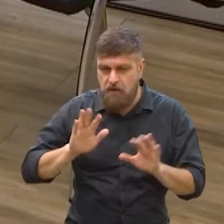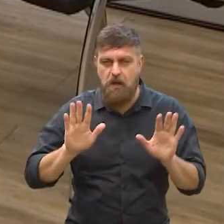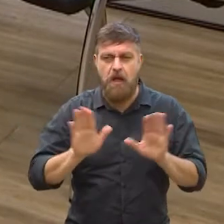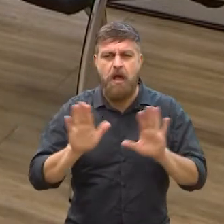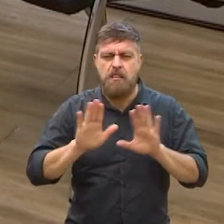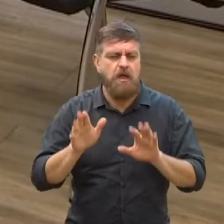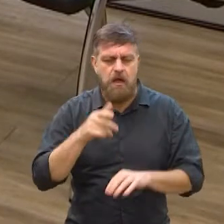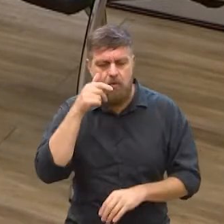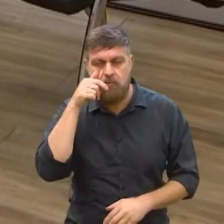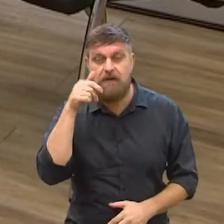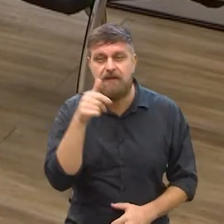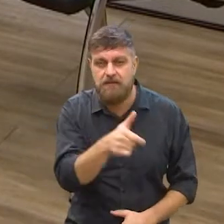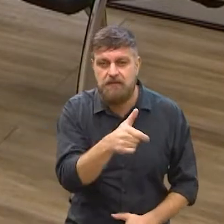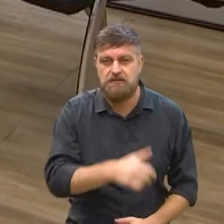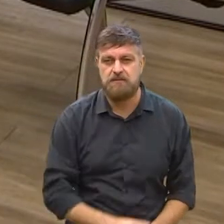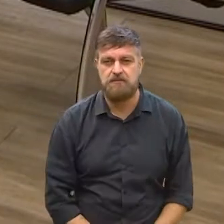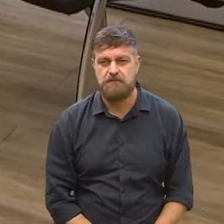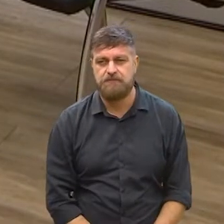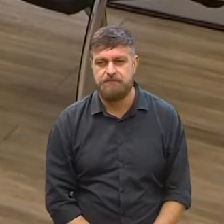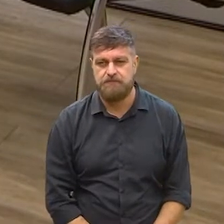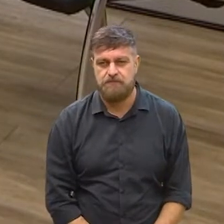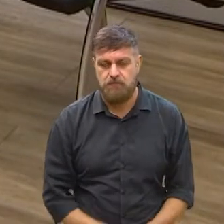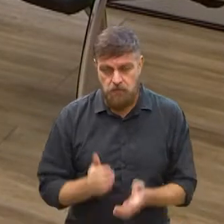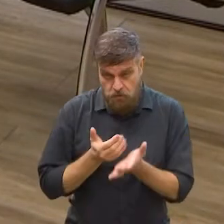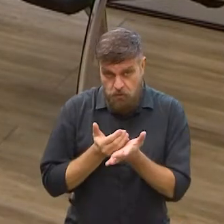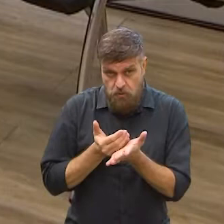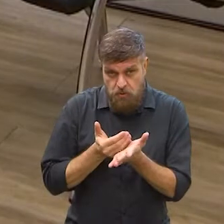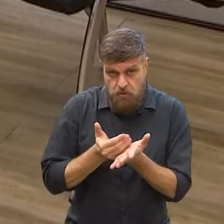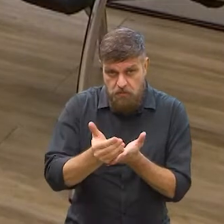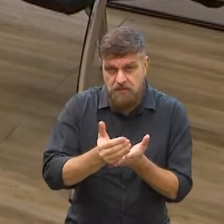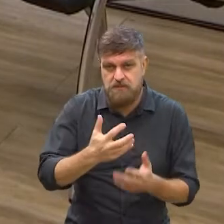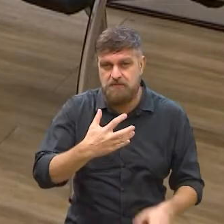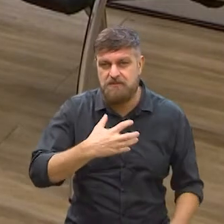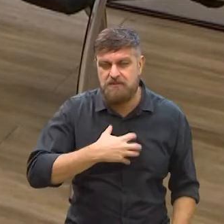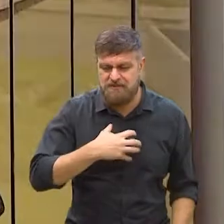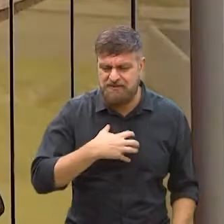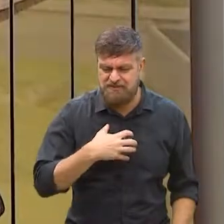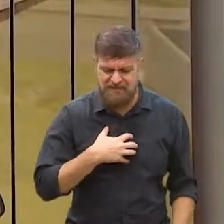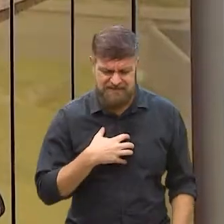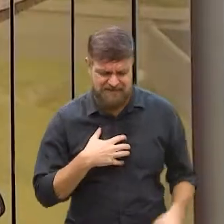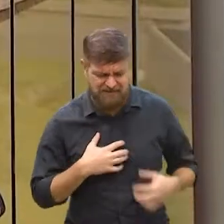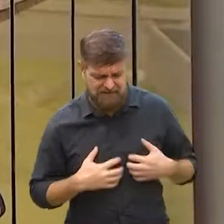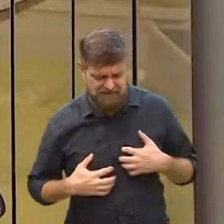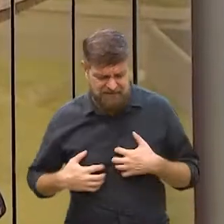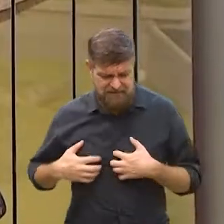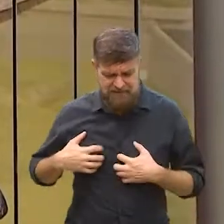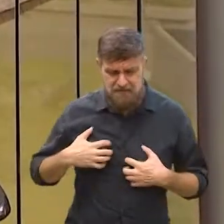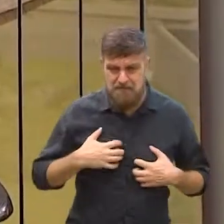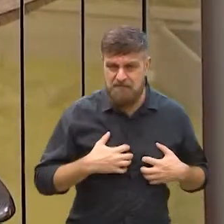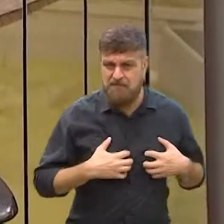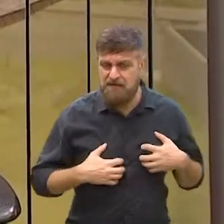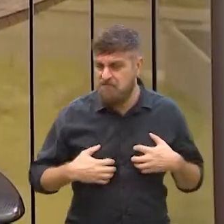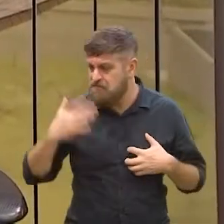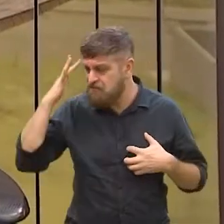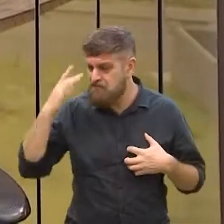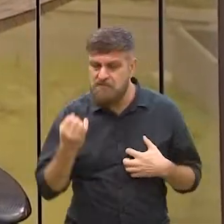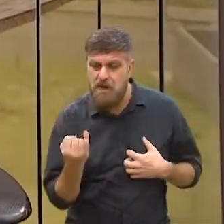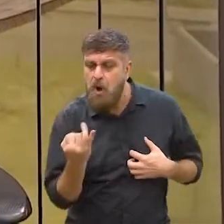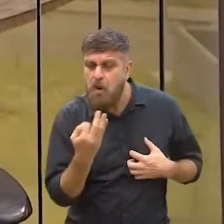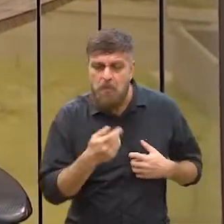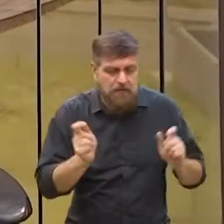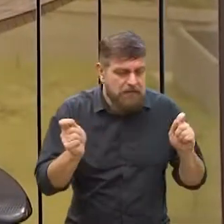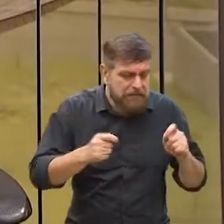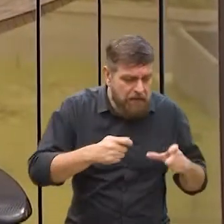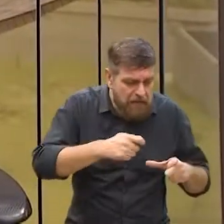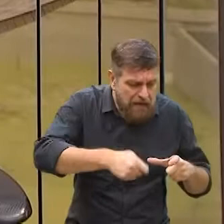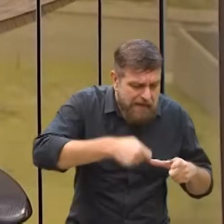coisa interessante que no começo eu me sentia um pouco mal, assim, porque eu não sabia a quantidade que eu podia comer.